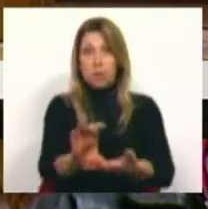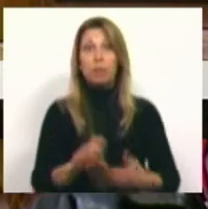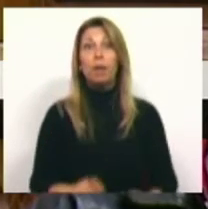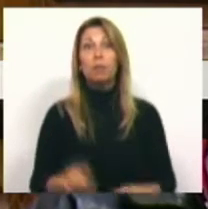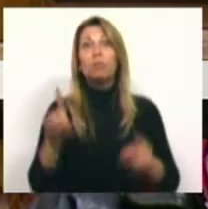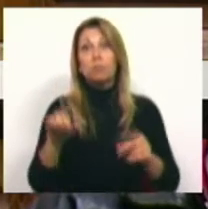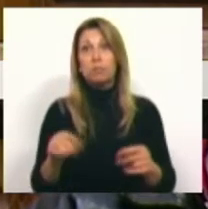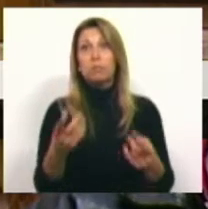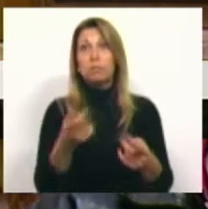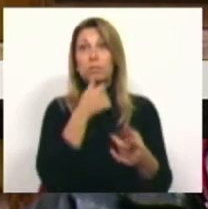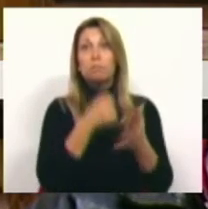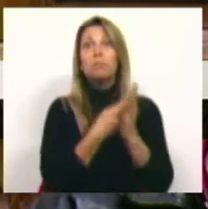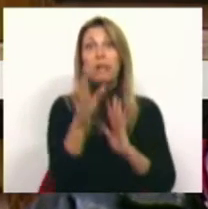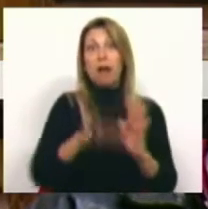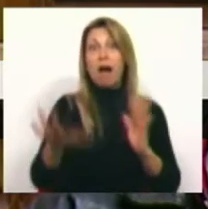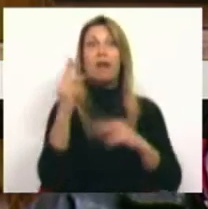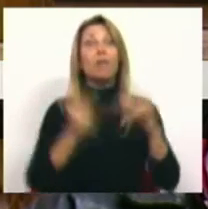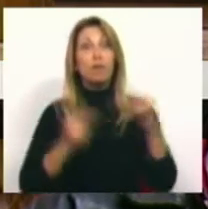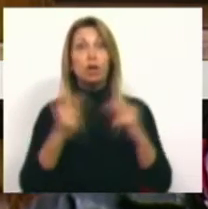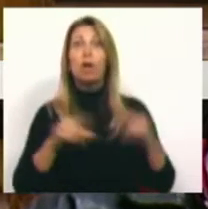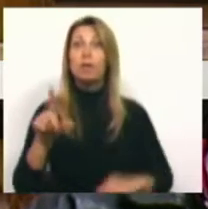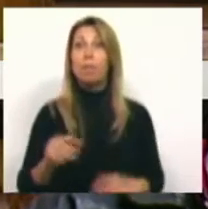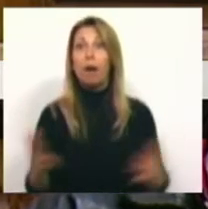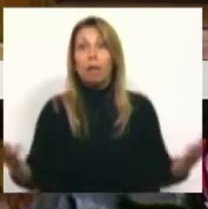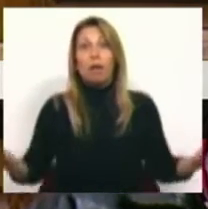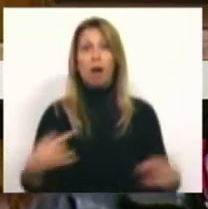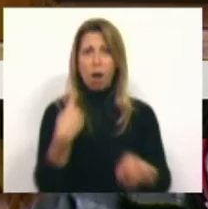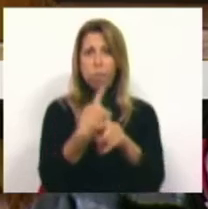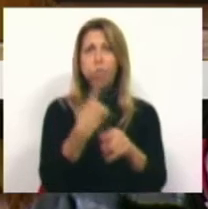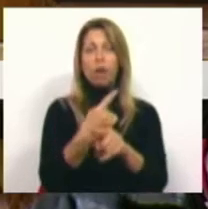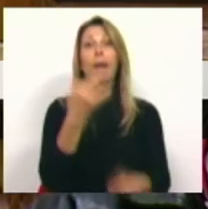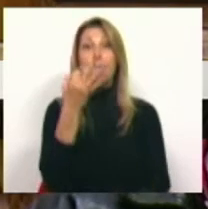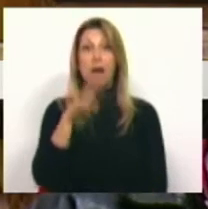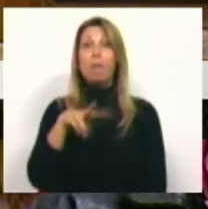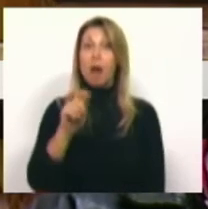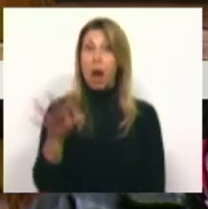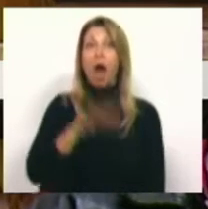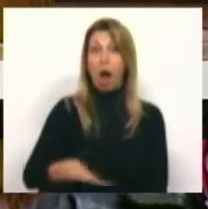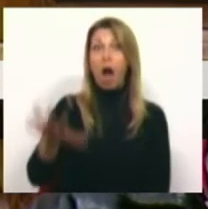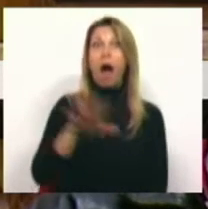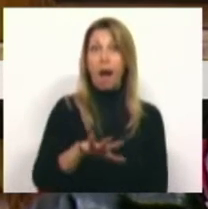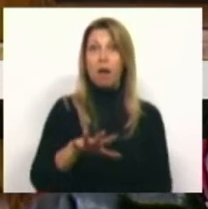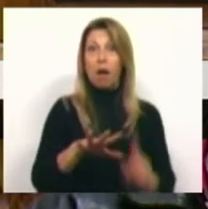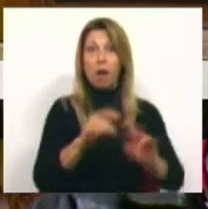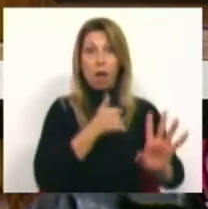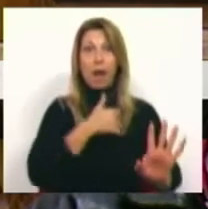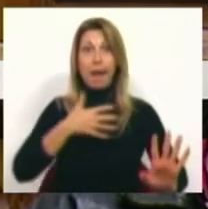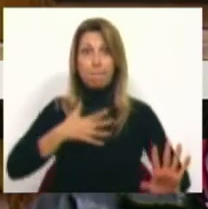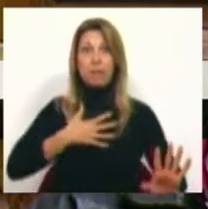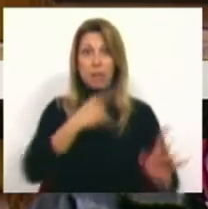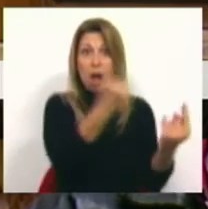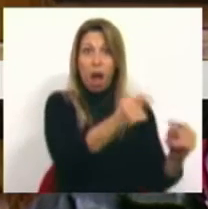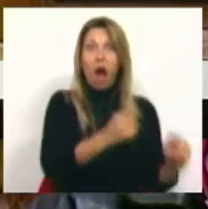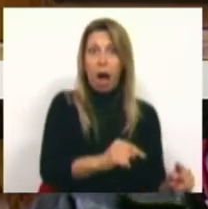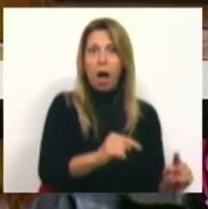medidas do âmbito fiscal. Portanto, a prevalência das PMEs no tecido empresarial não é um defeito, é uma